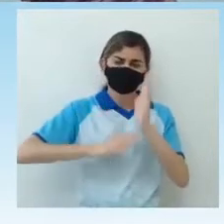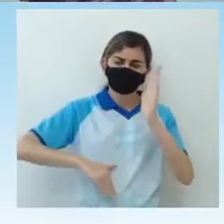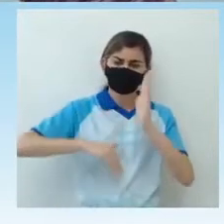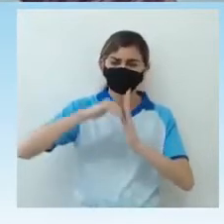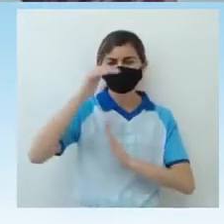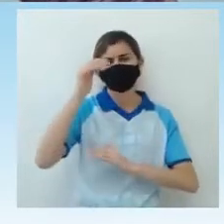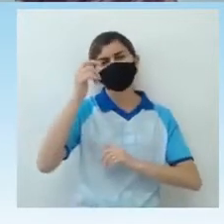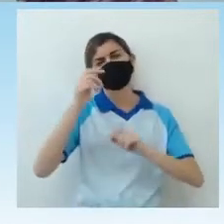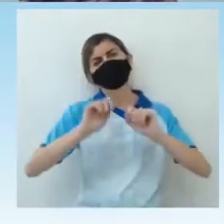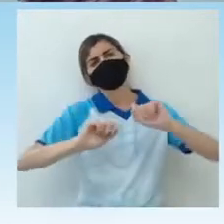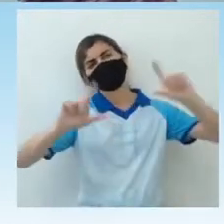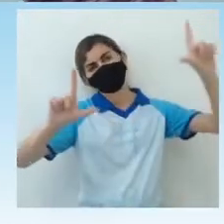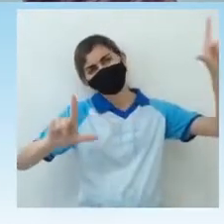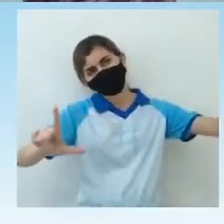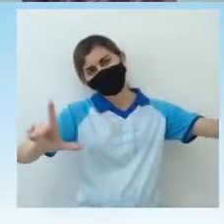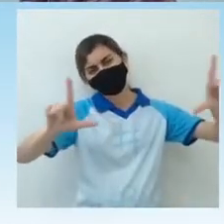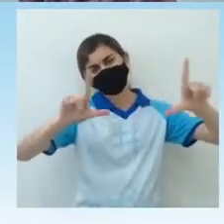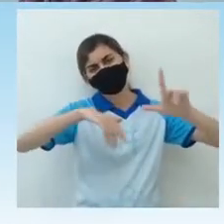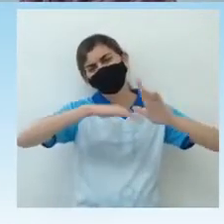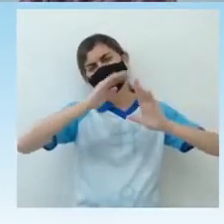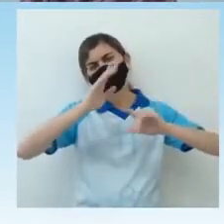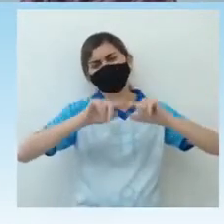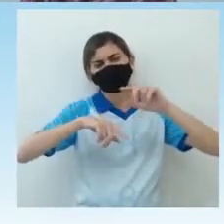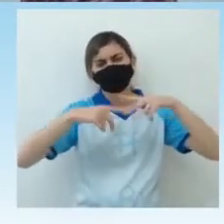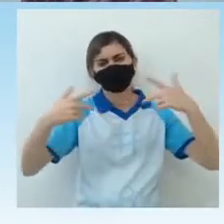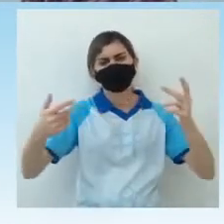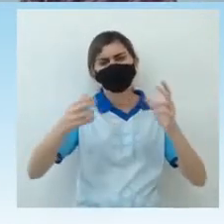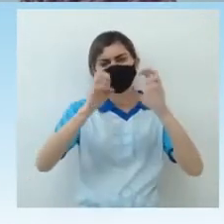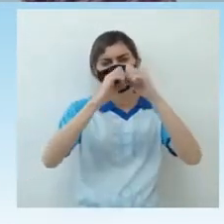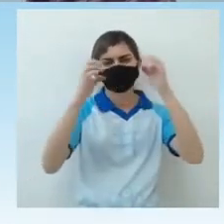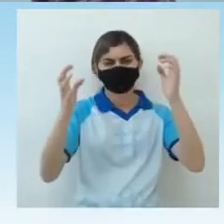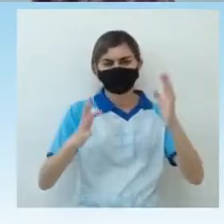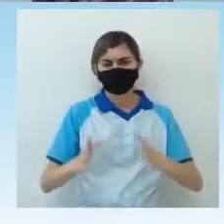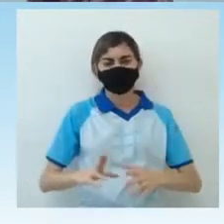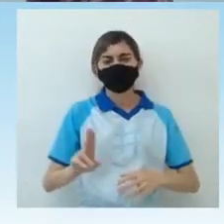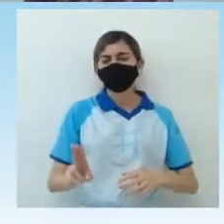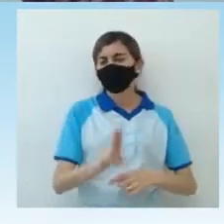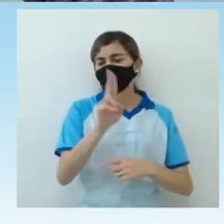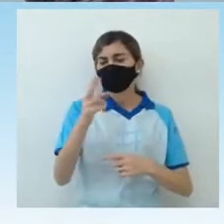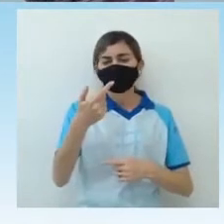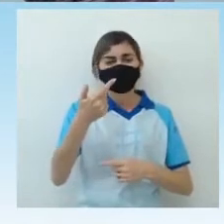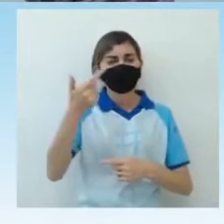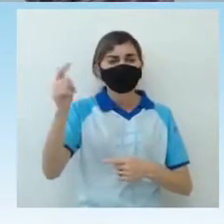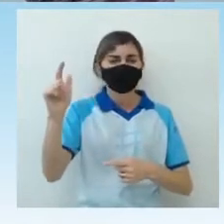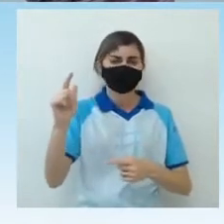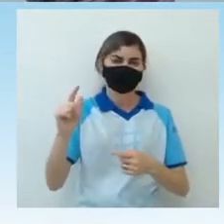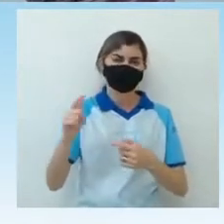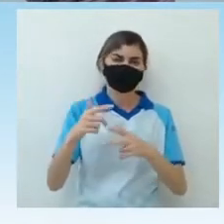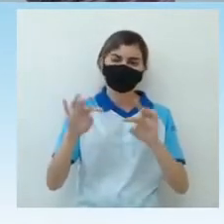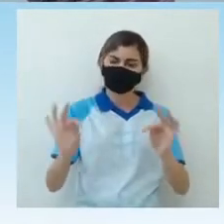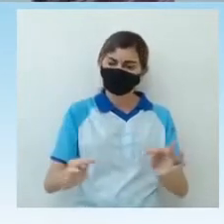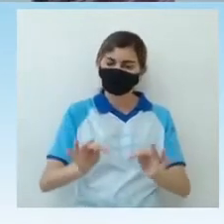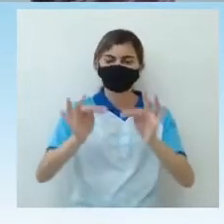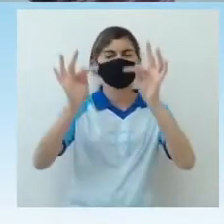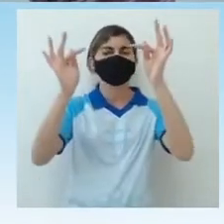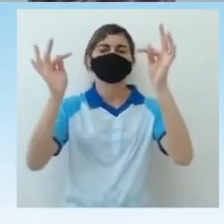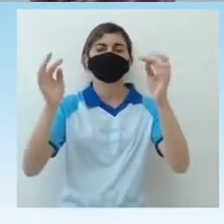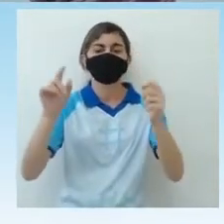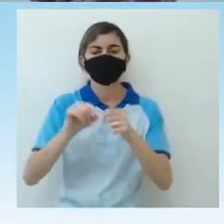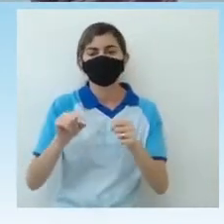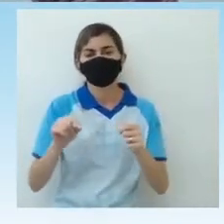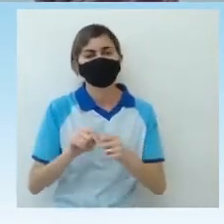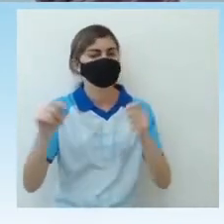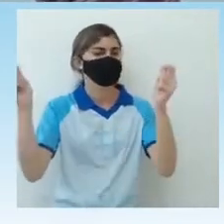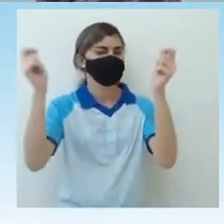pincéis, telas, materiais de escultura. Ele utiliza e ele estuda os elementos tecnológicos para fazer